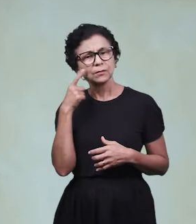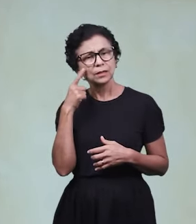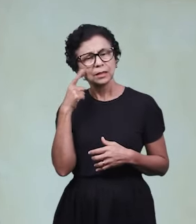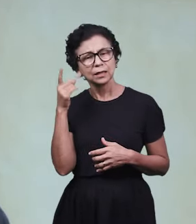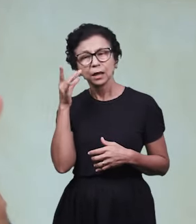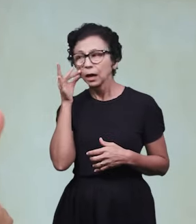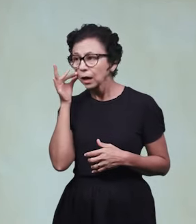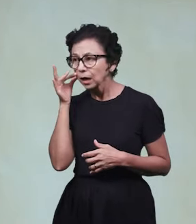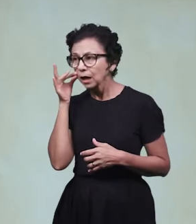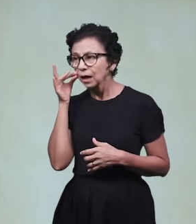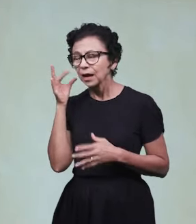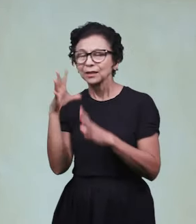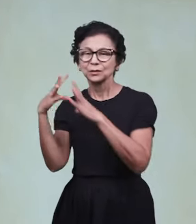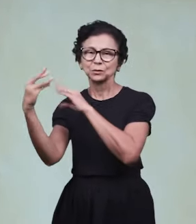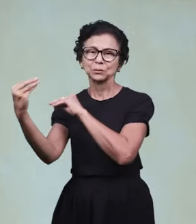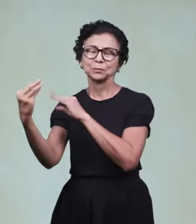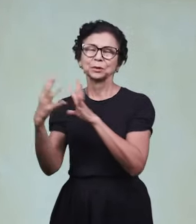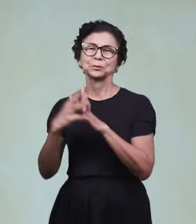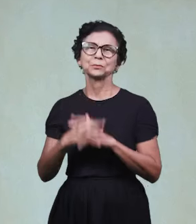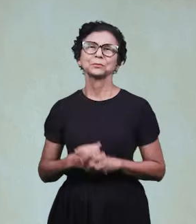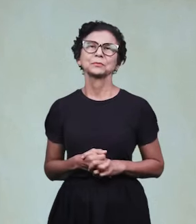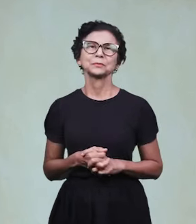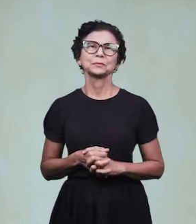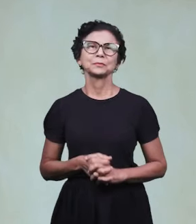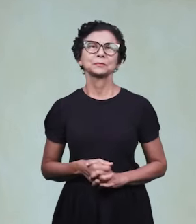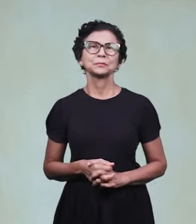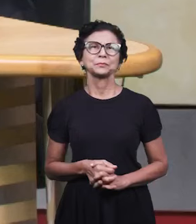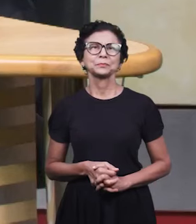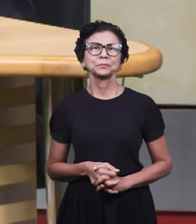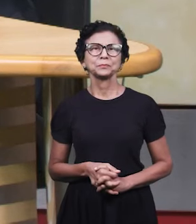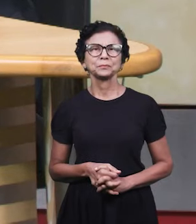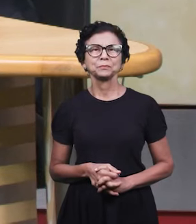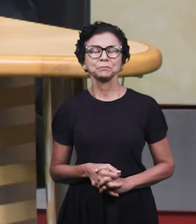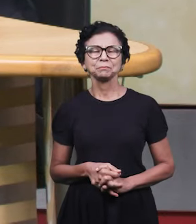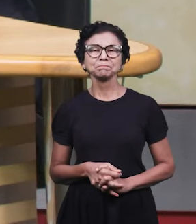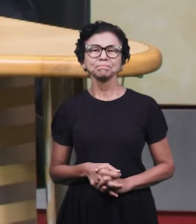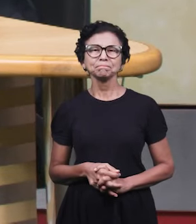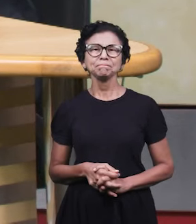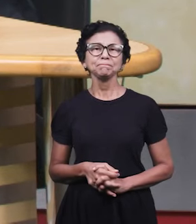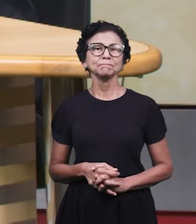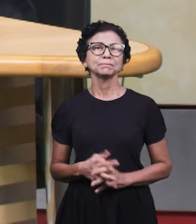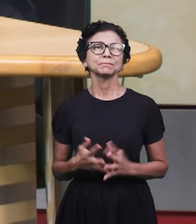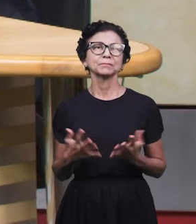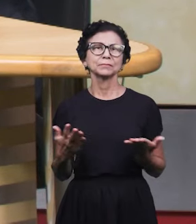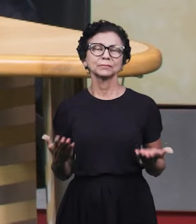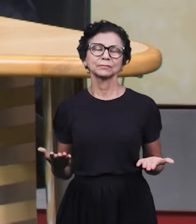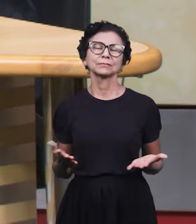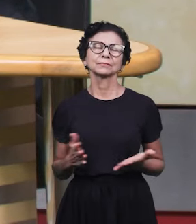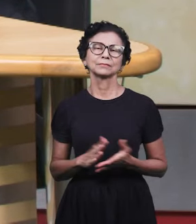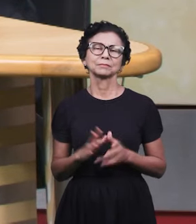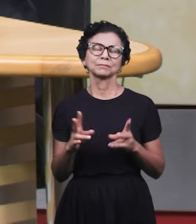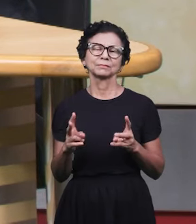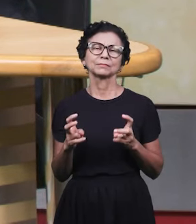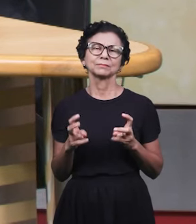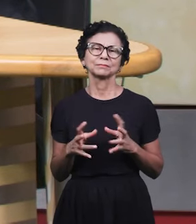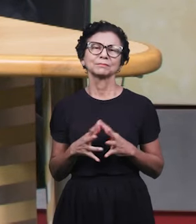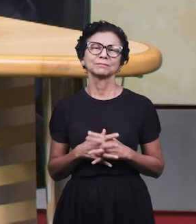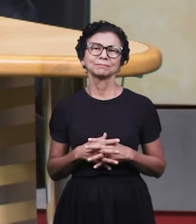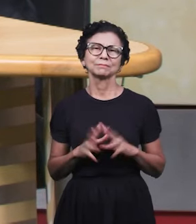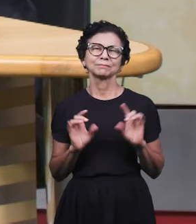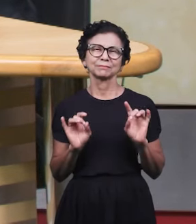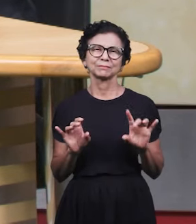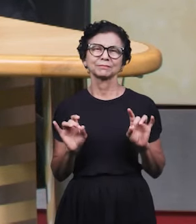Que aparece em momentos específicos, que são momentos importantes na vida daqueles que servem ao Senhor. É muito